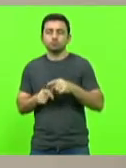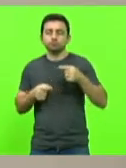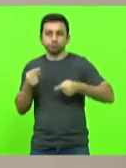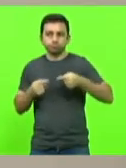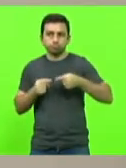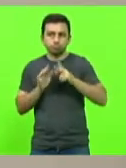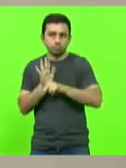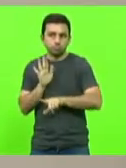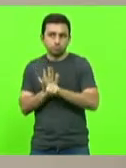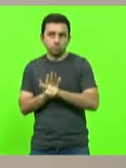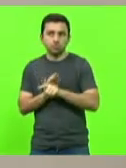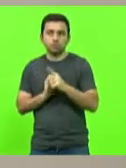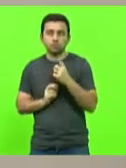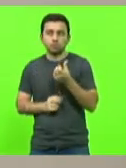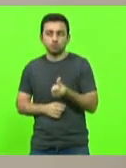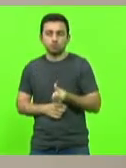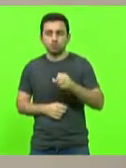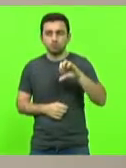lei